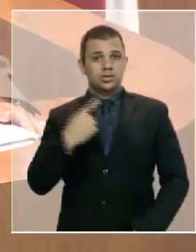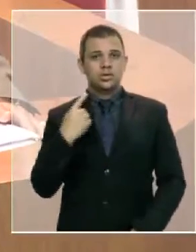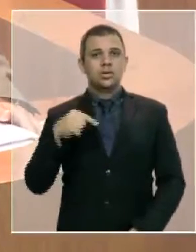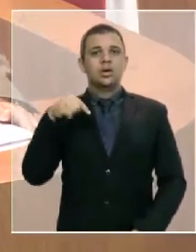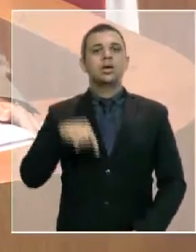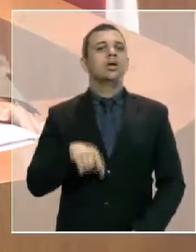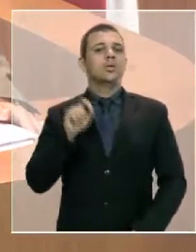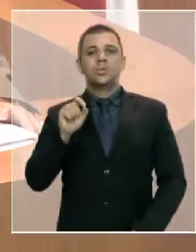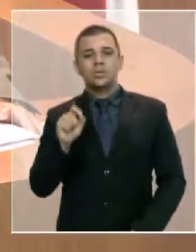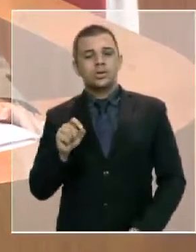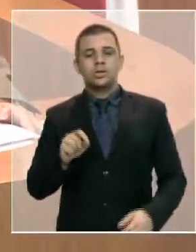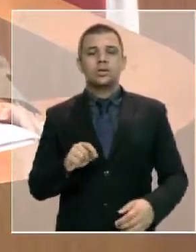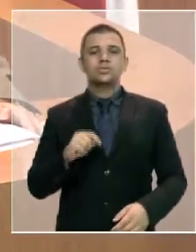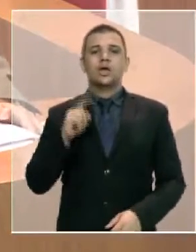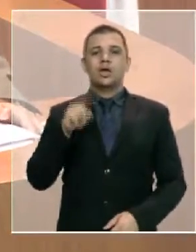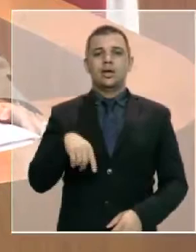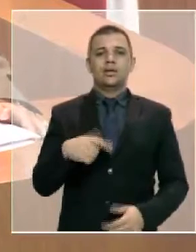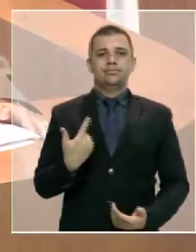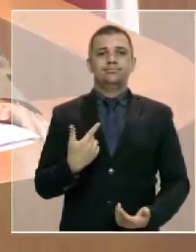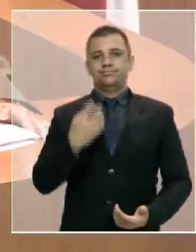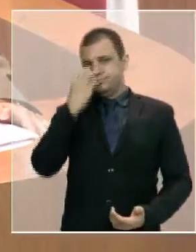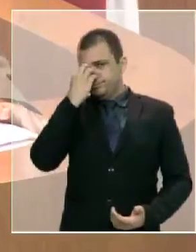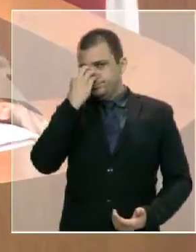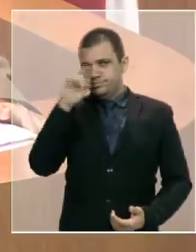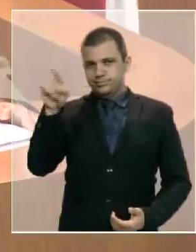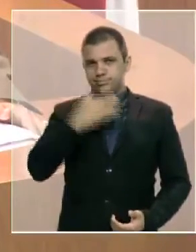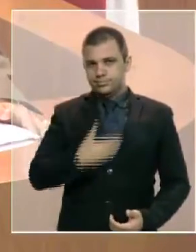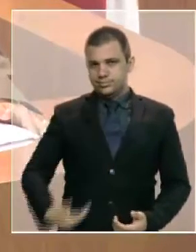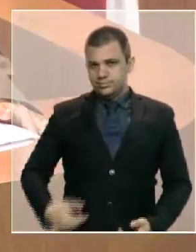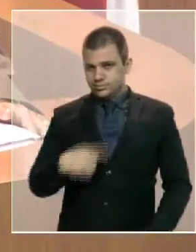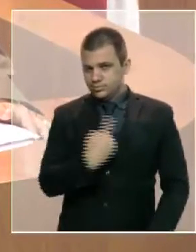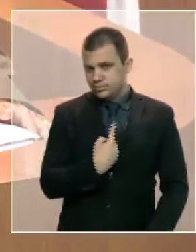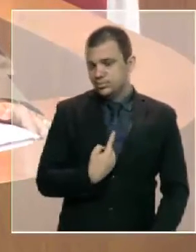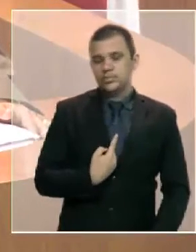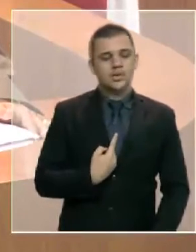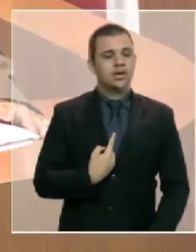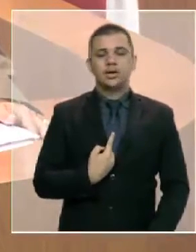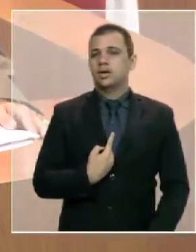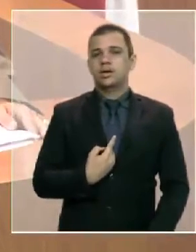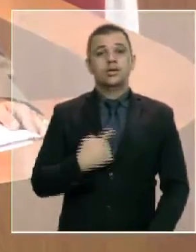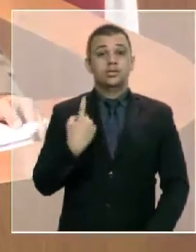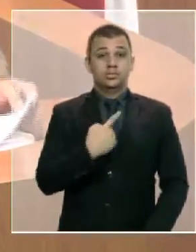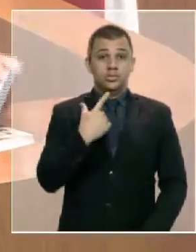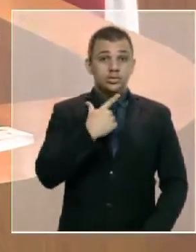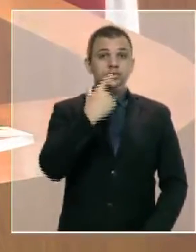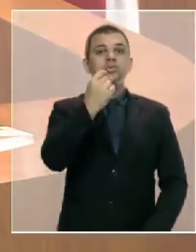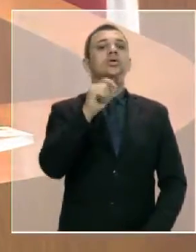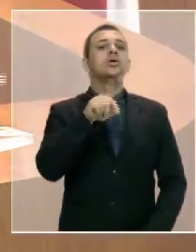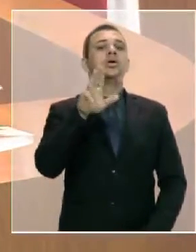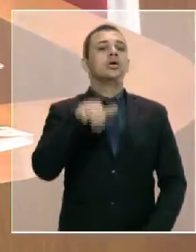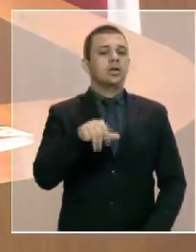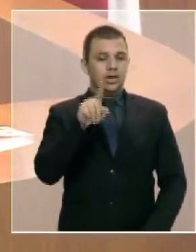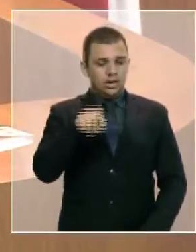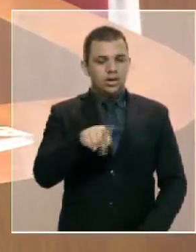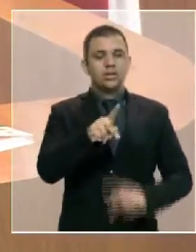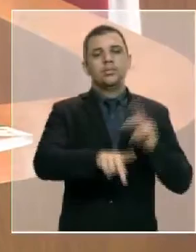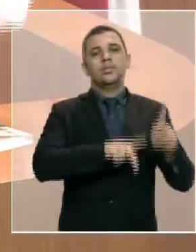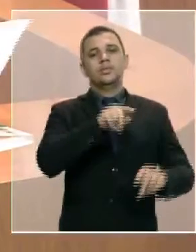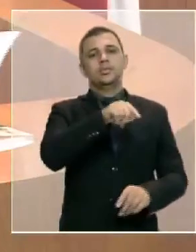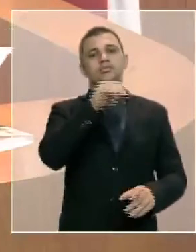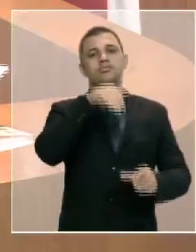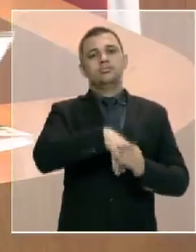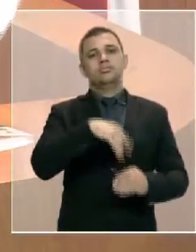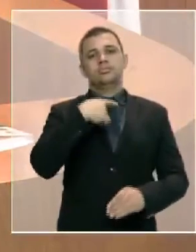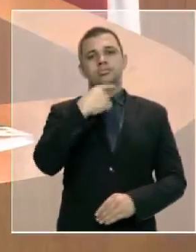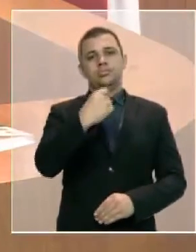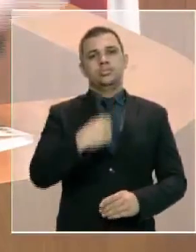Nós não estamos aqui para fazer graça para o governo. Nós estamos aqui legitimados pelo povo, deputado Antônio Pereira. E quando nós indicamos a emenda,